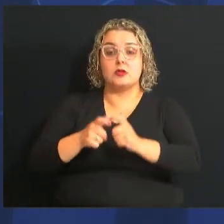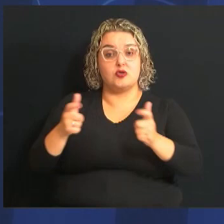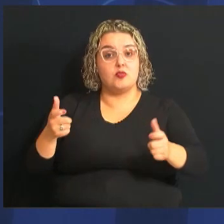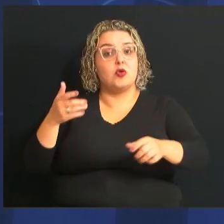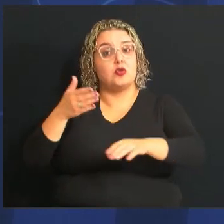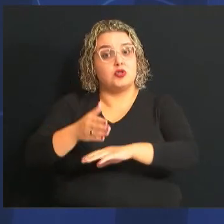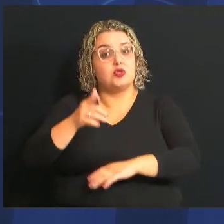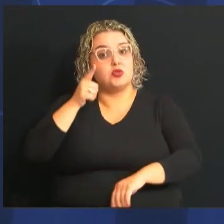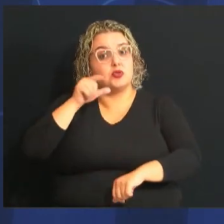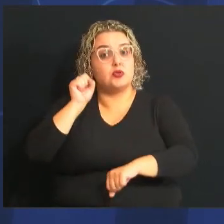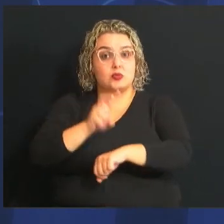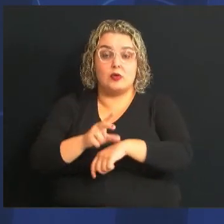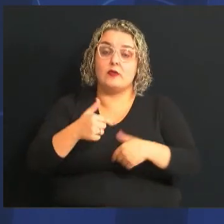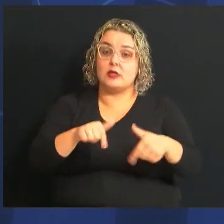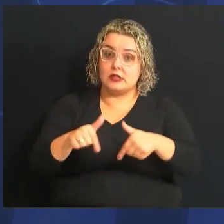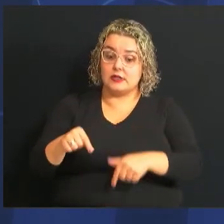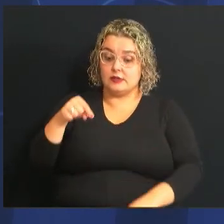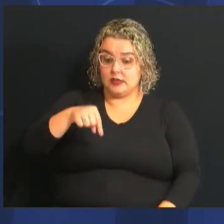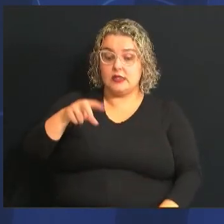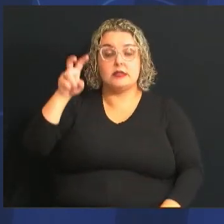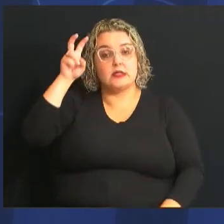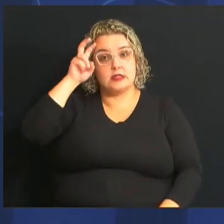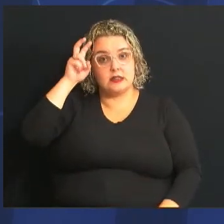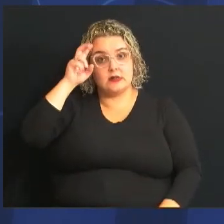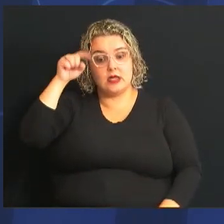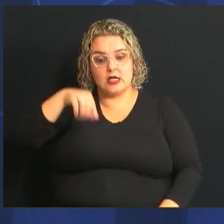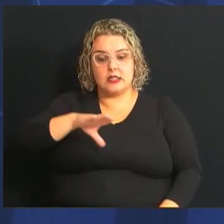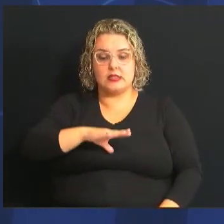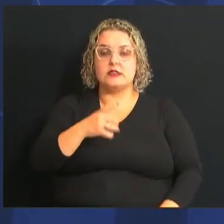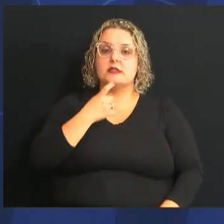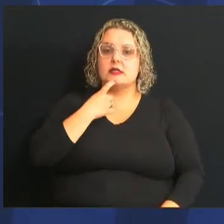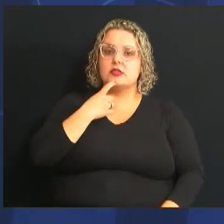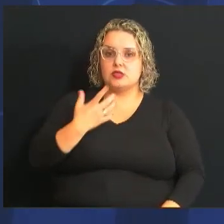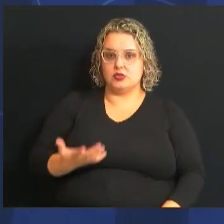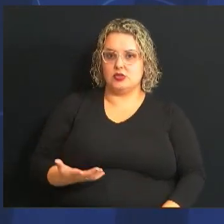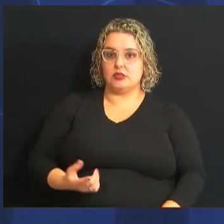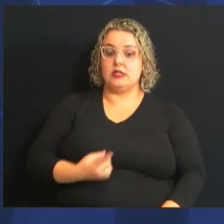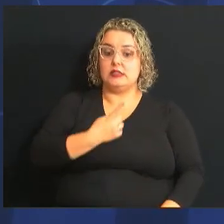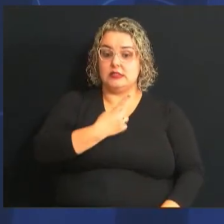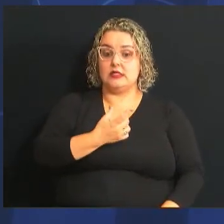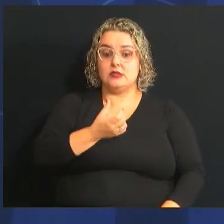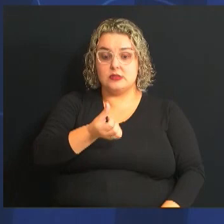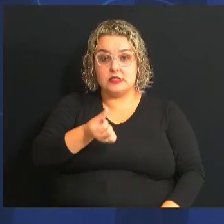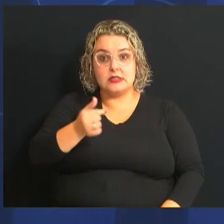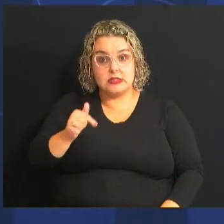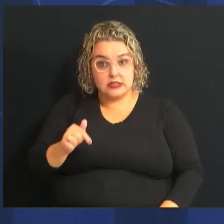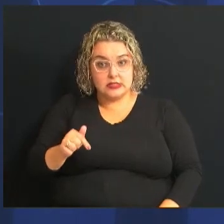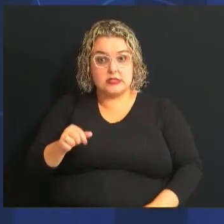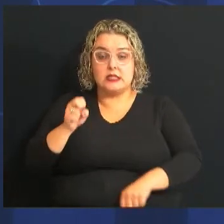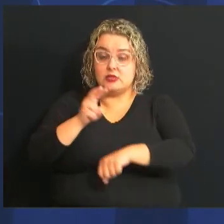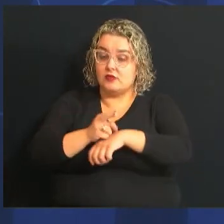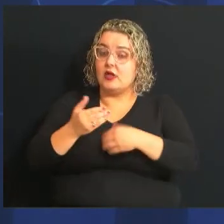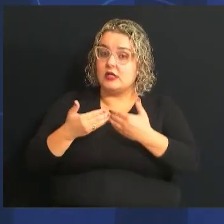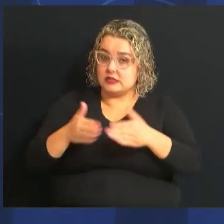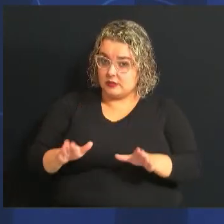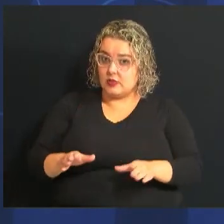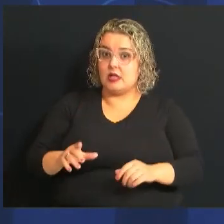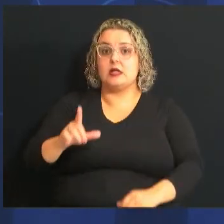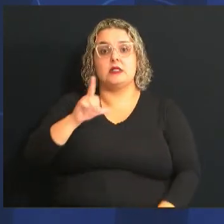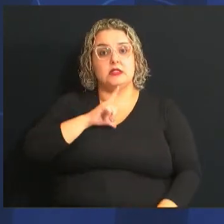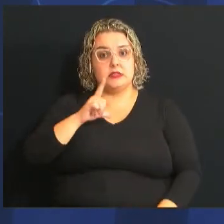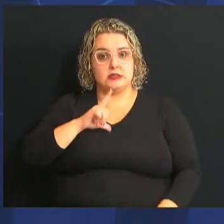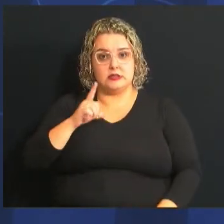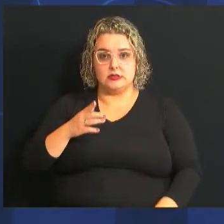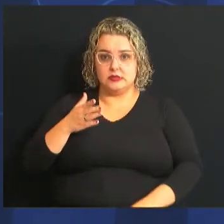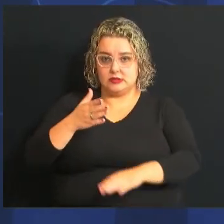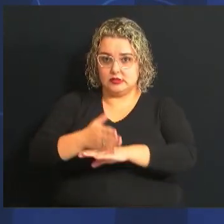esta vaga de emprego. Nesta quinta-feira, aqui na cidade de Campinas, 167 vagas disponíveis que você tem acesso